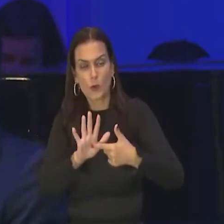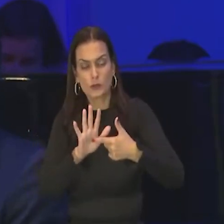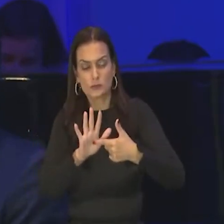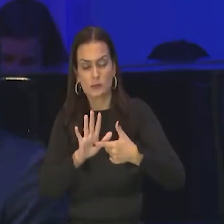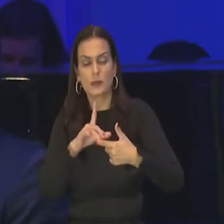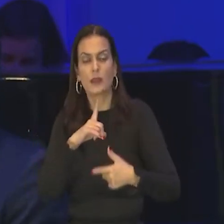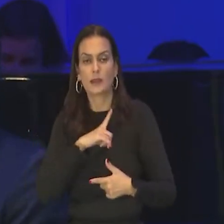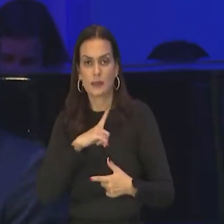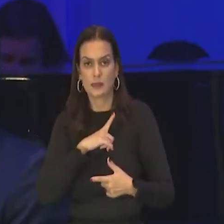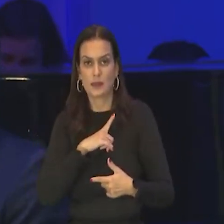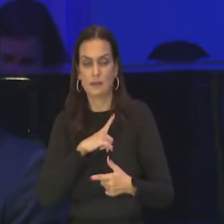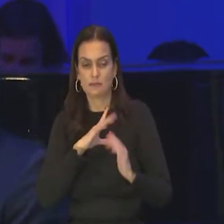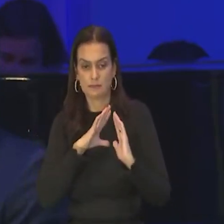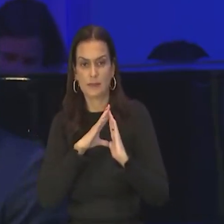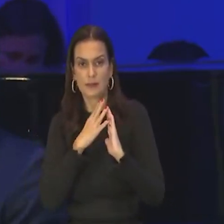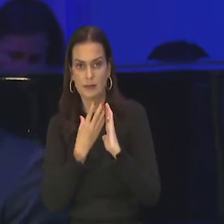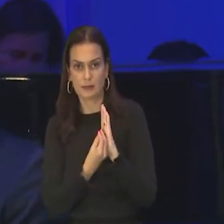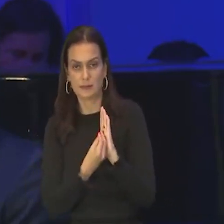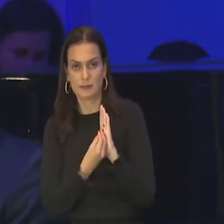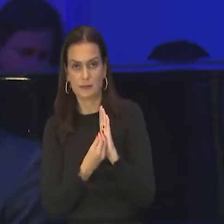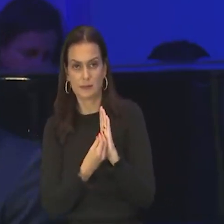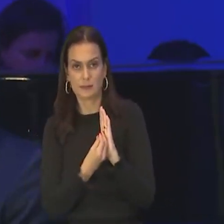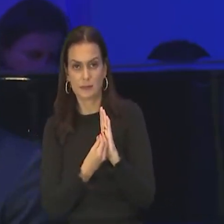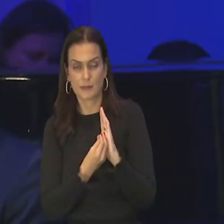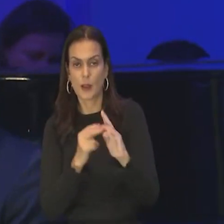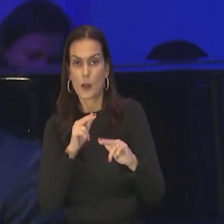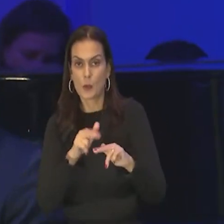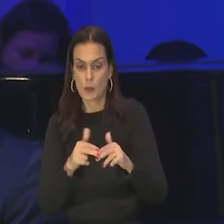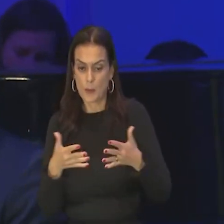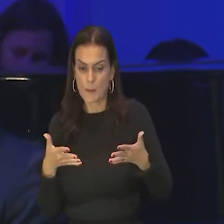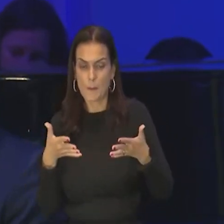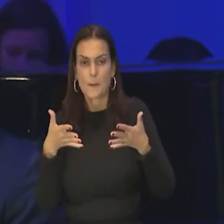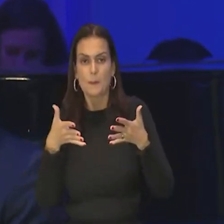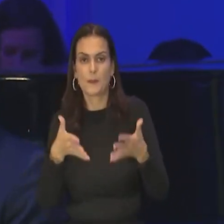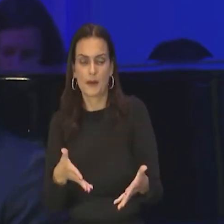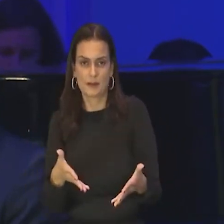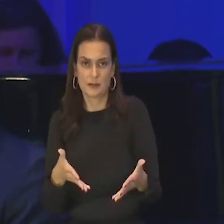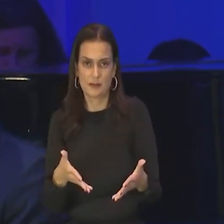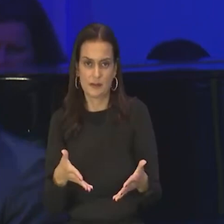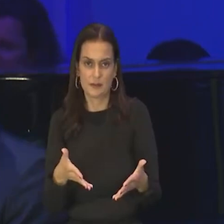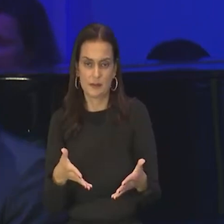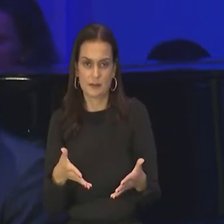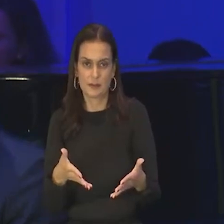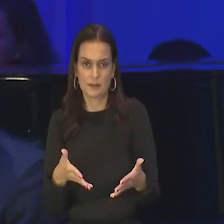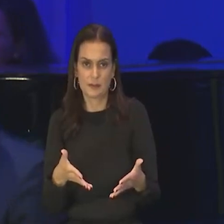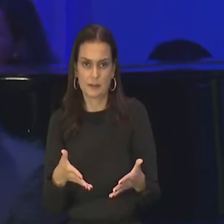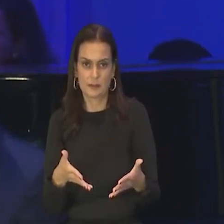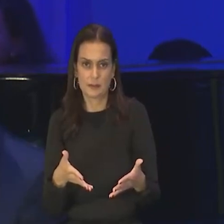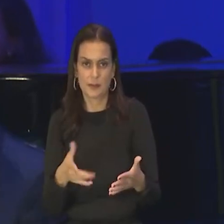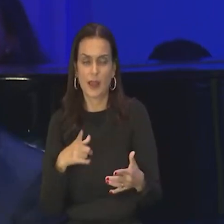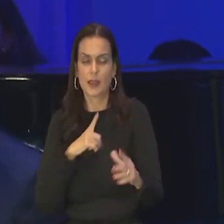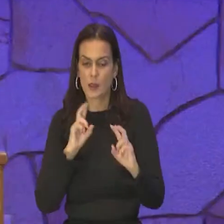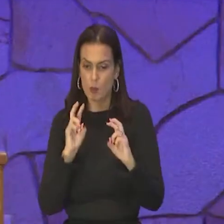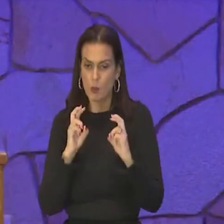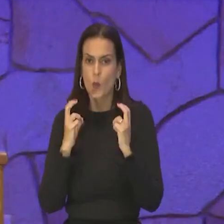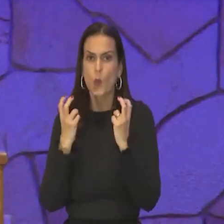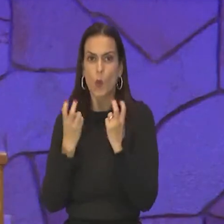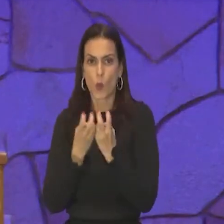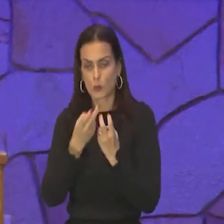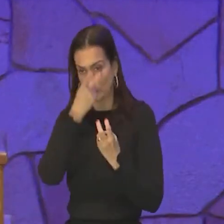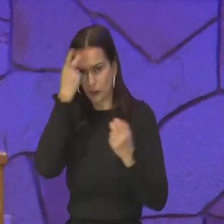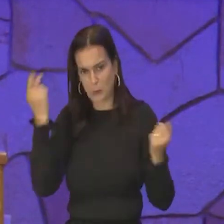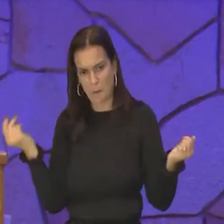igreja possui, e é por isso que nós participamos, por isso que é um culto que atrai muita